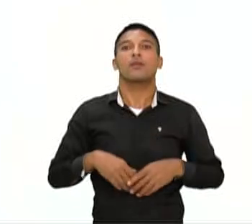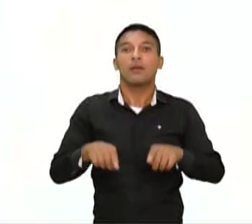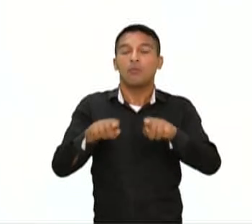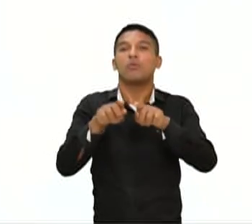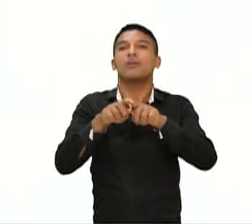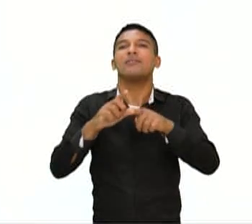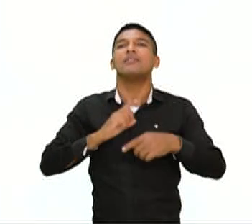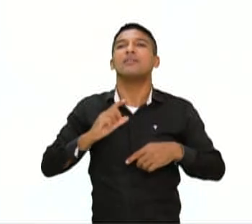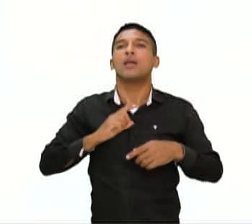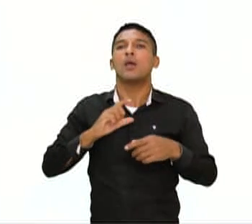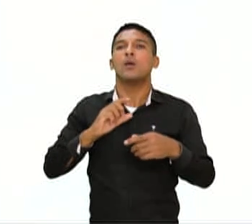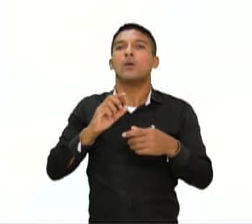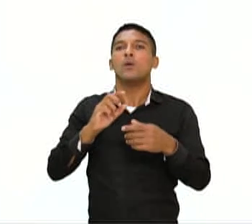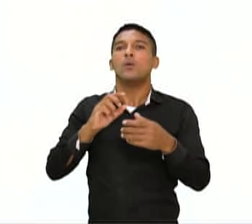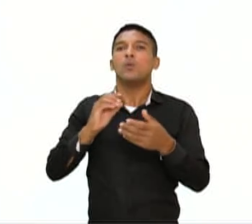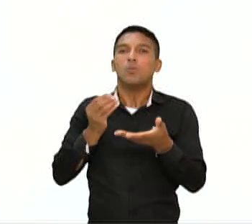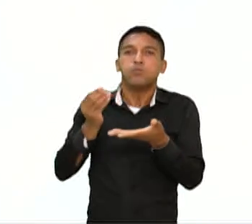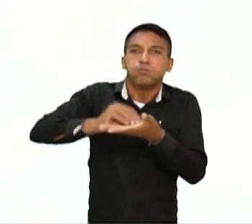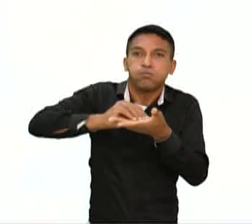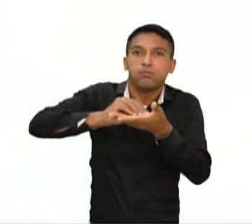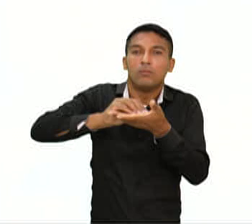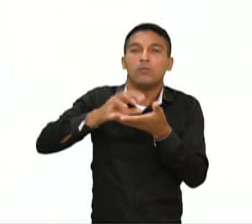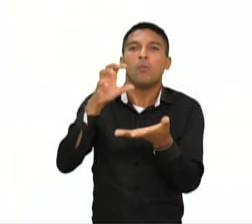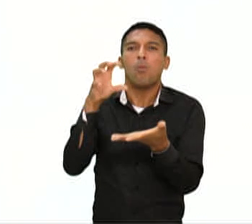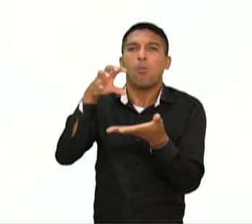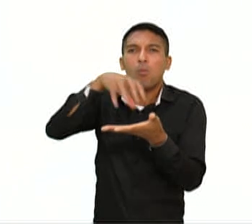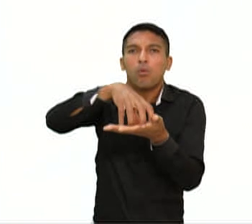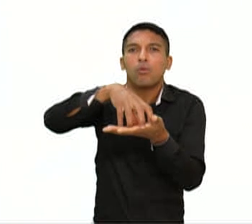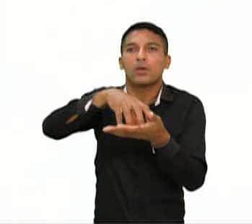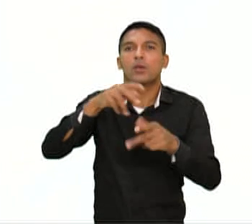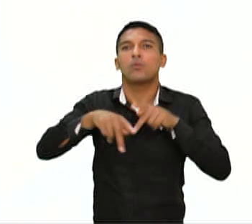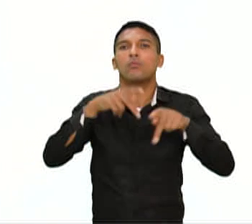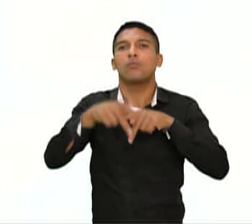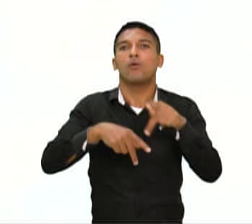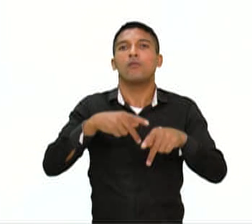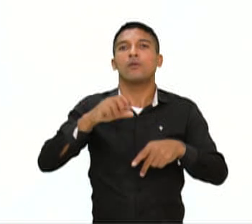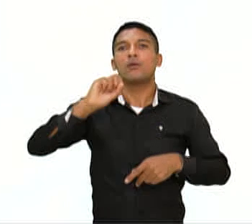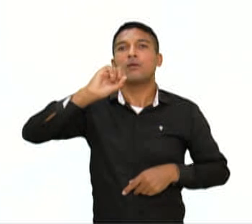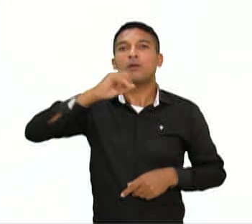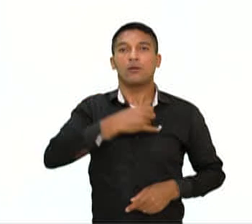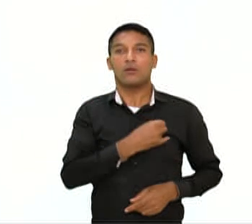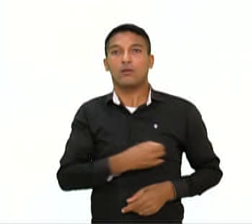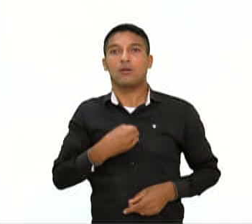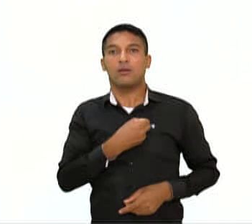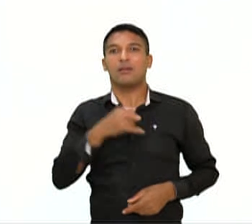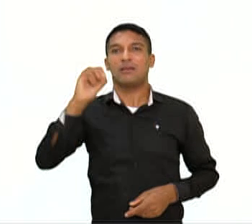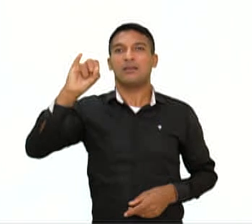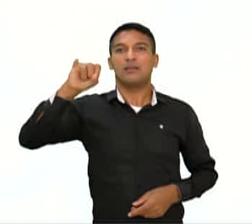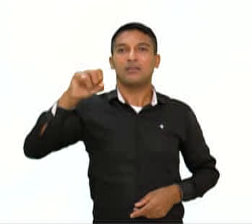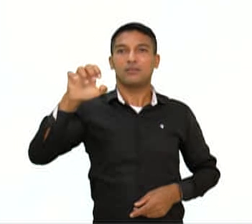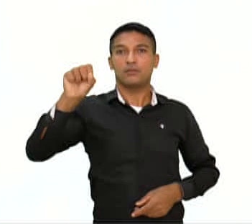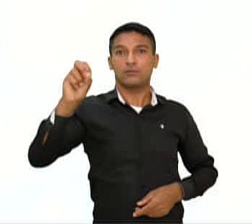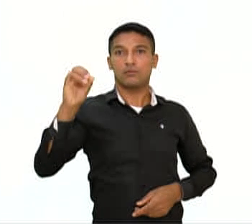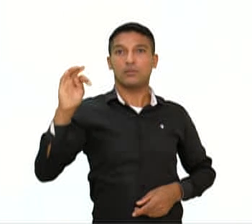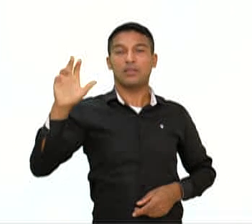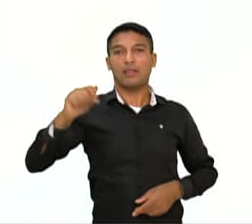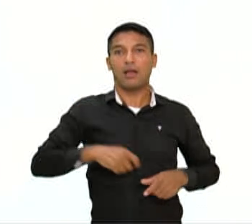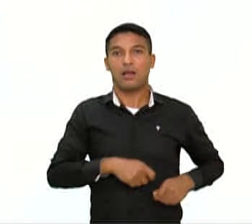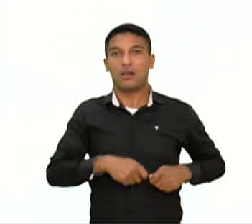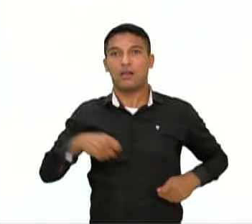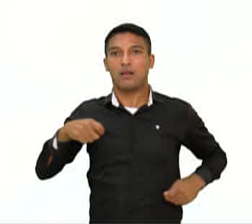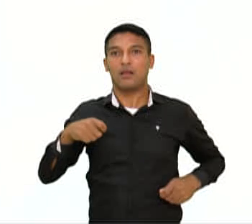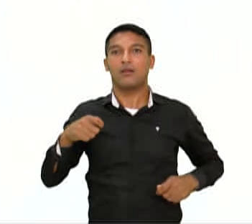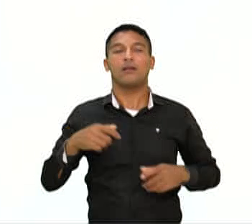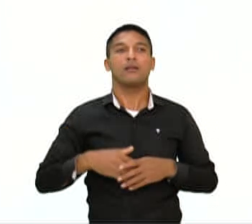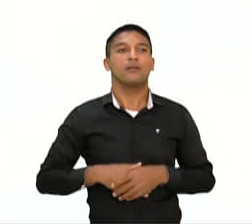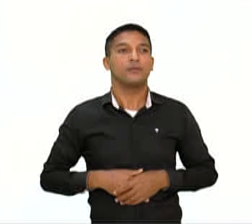bem organizado, que mais tarde vai refletir até no escoamento da produção agrícola. Aqui,